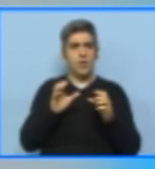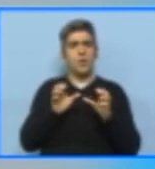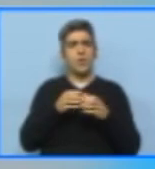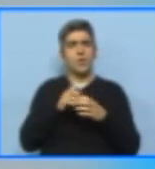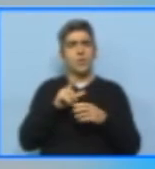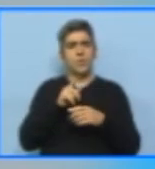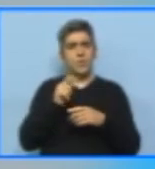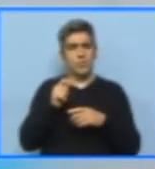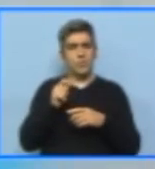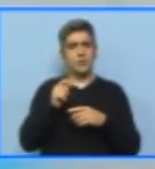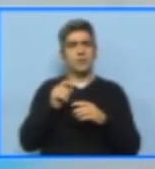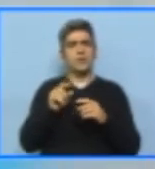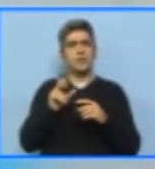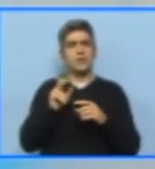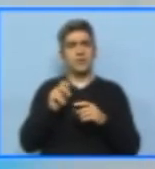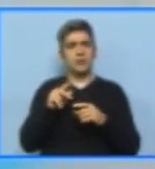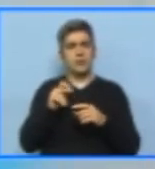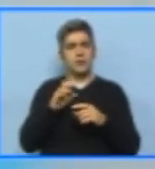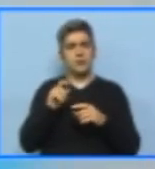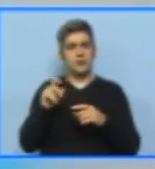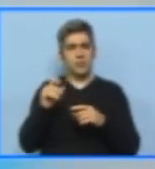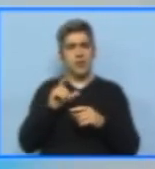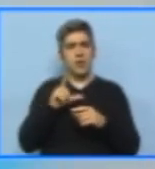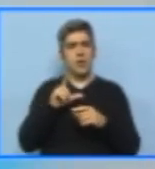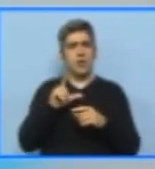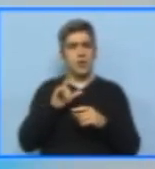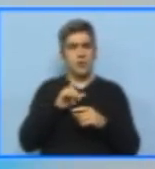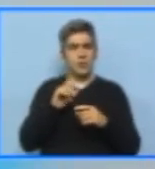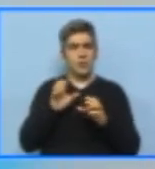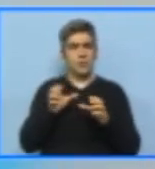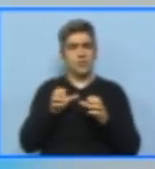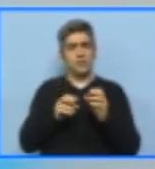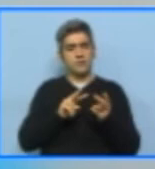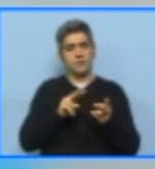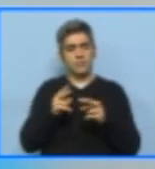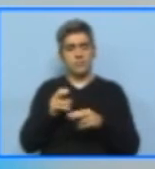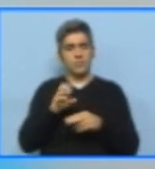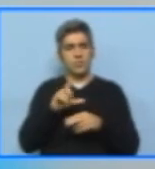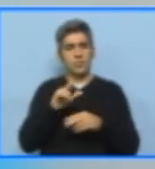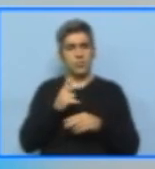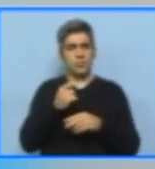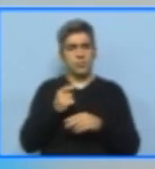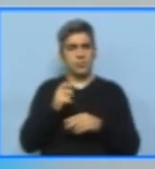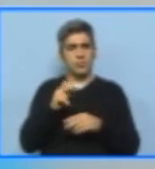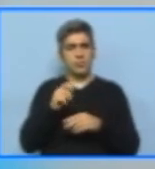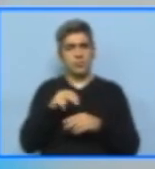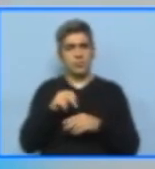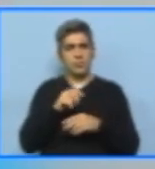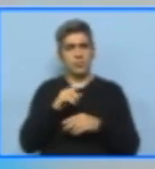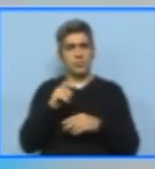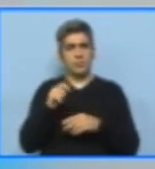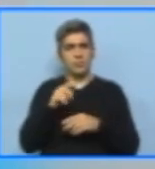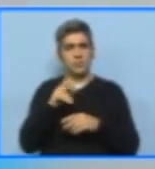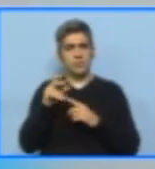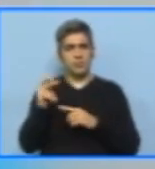Aliás, a Liga dos Amigos converteu-se em Clube Renascença. Exatamente. Né? Lá está, uma leitura nova daquilo que foi sempre.